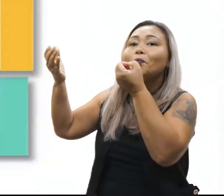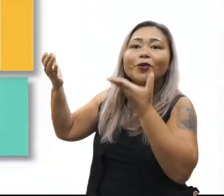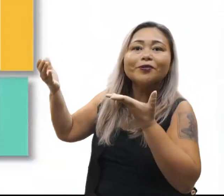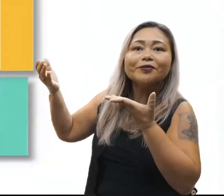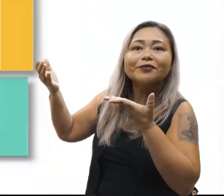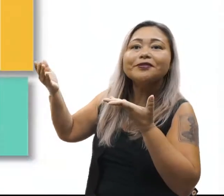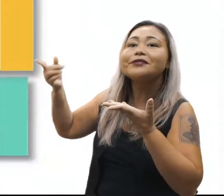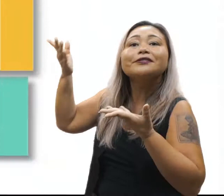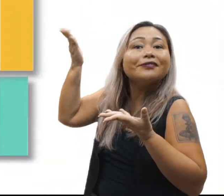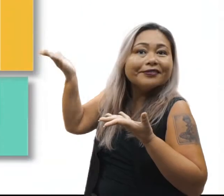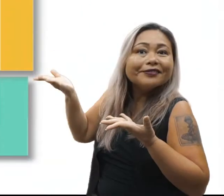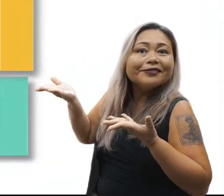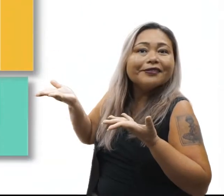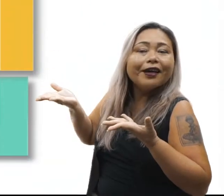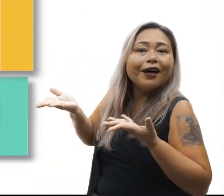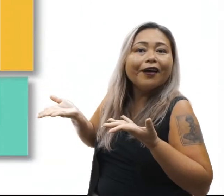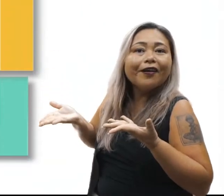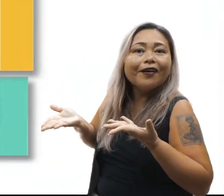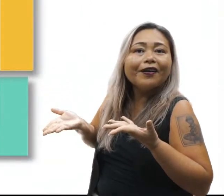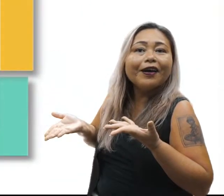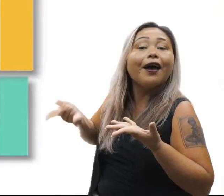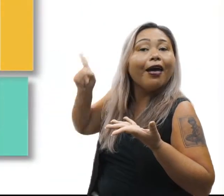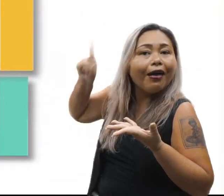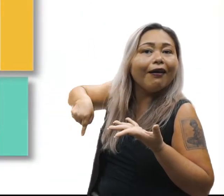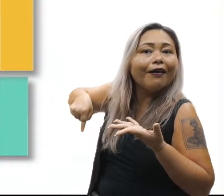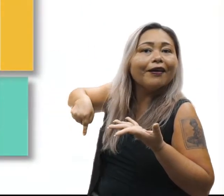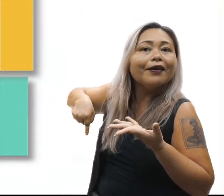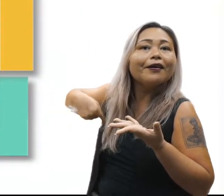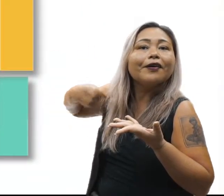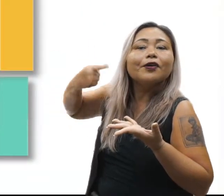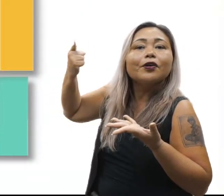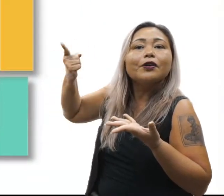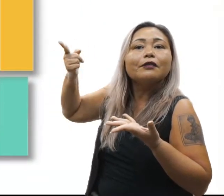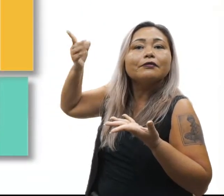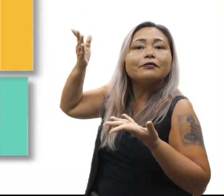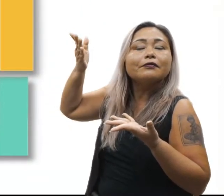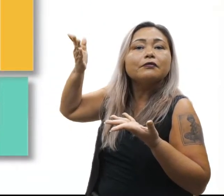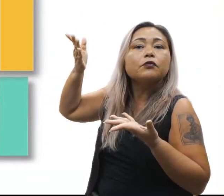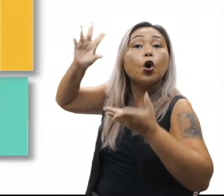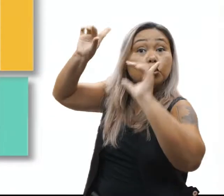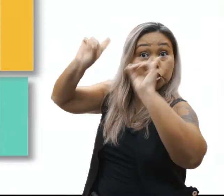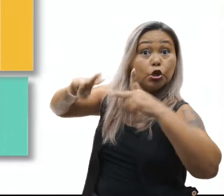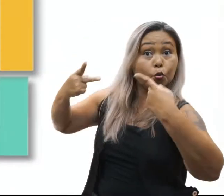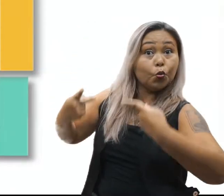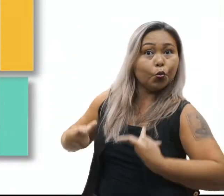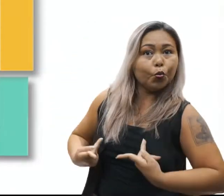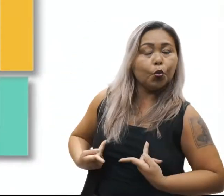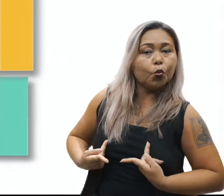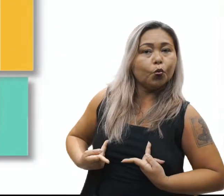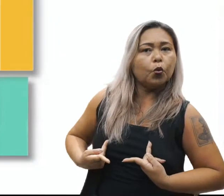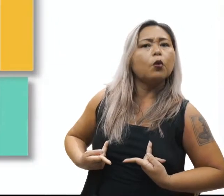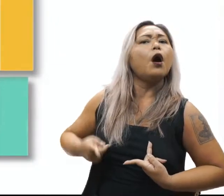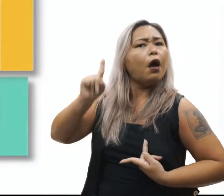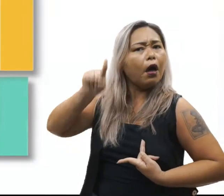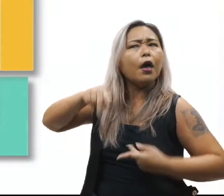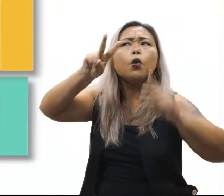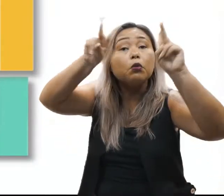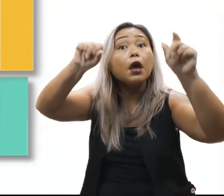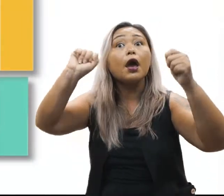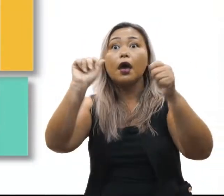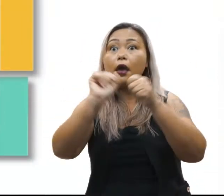aí, pessoal, o nosso tema de hoje é sobre este direitos humanos, que é um tema, de certa forma,